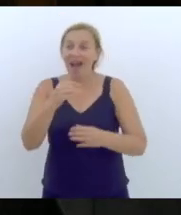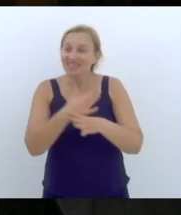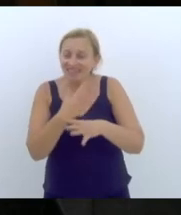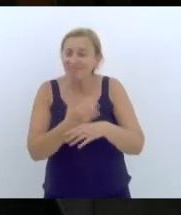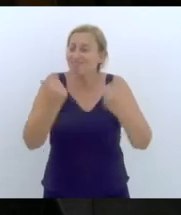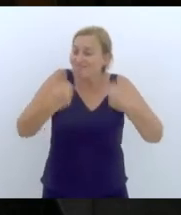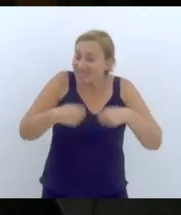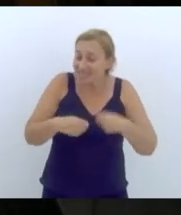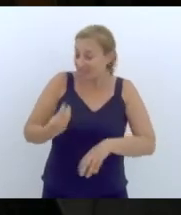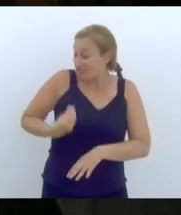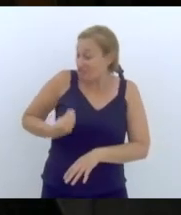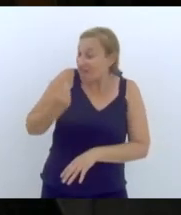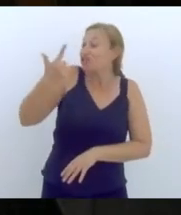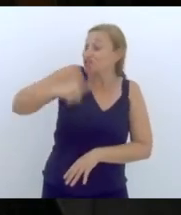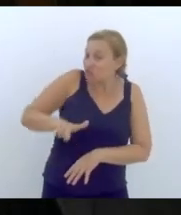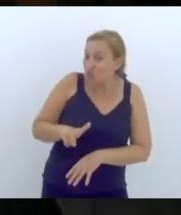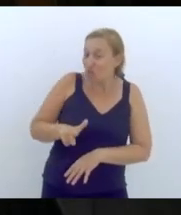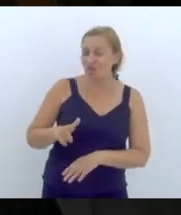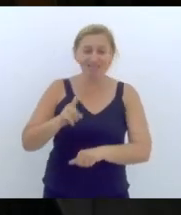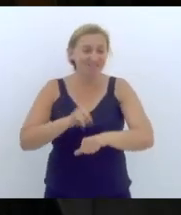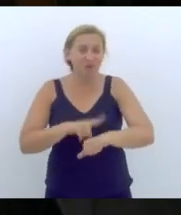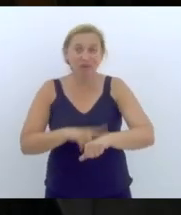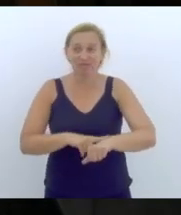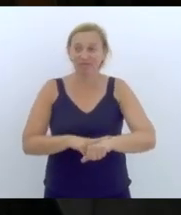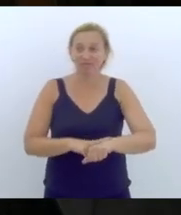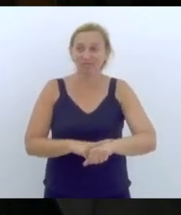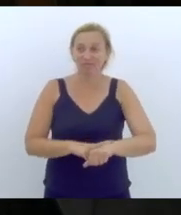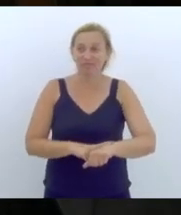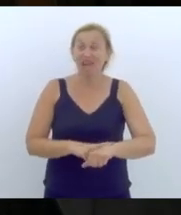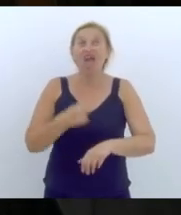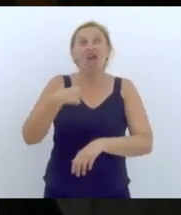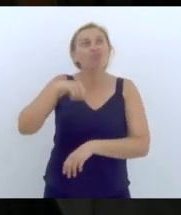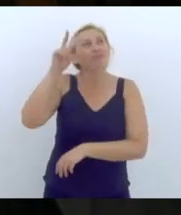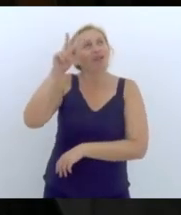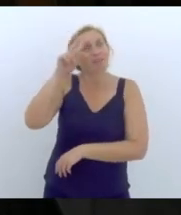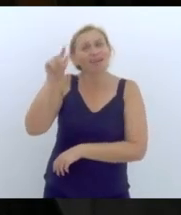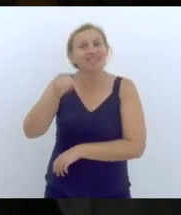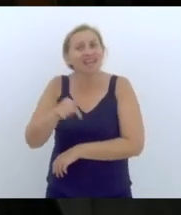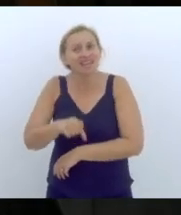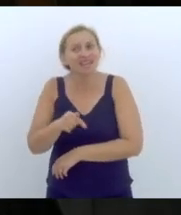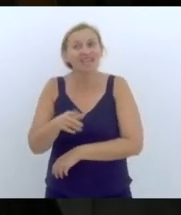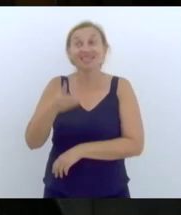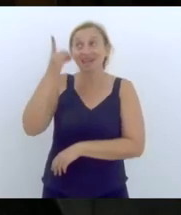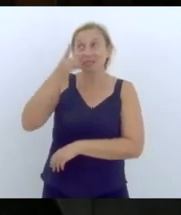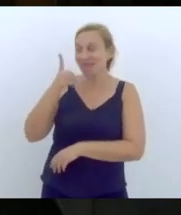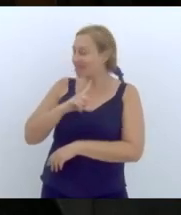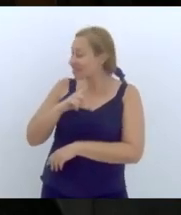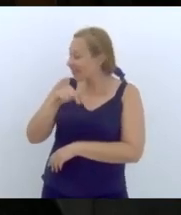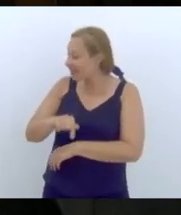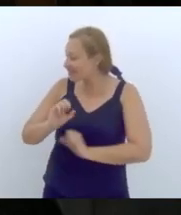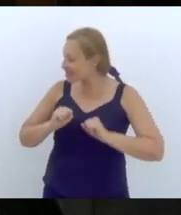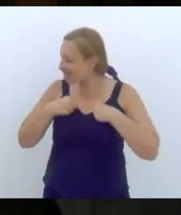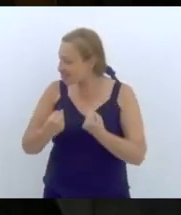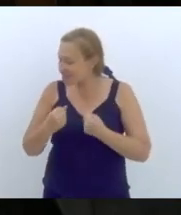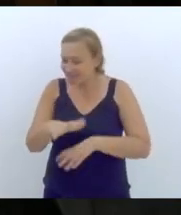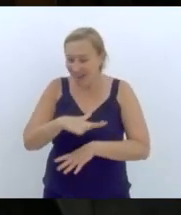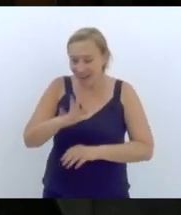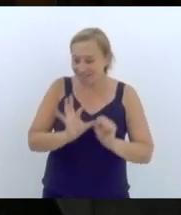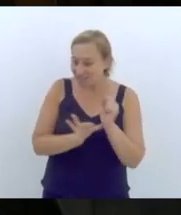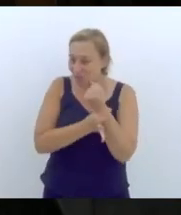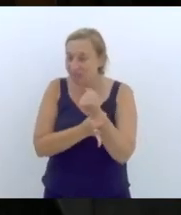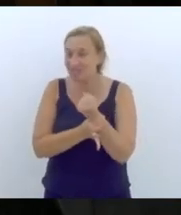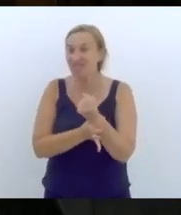viver novamente esse momento. Estava relembrando aqui, tem aqui deputados que defendem a área da